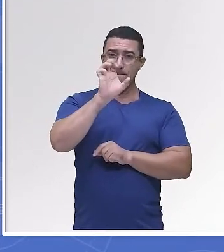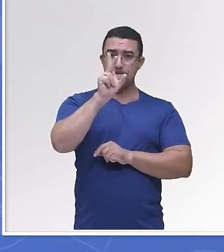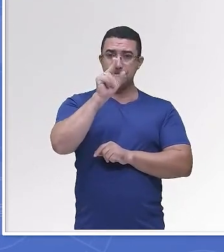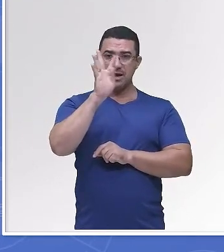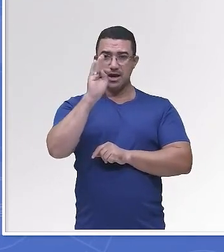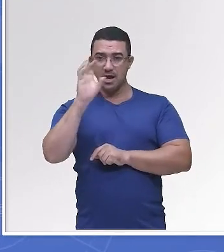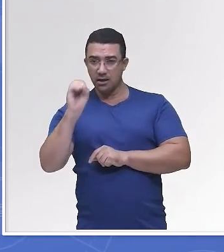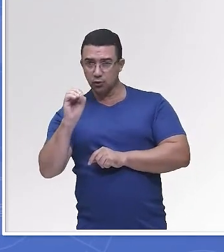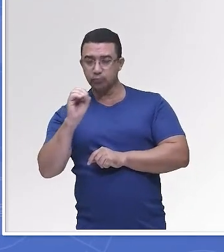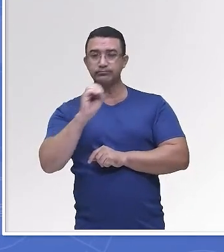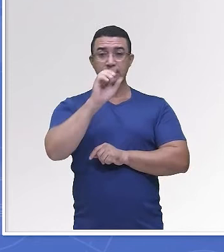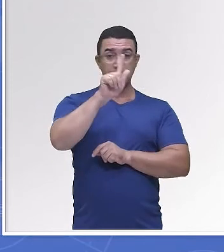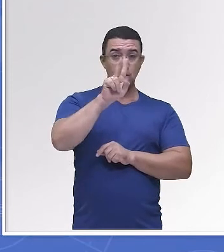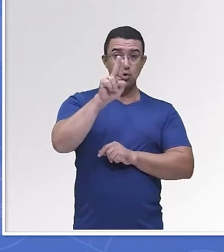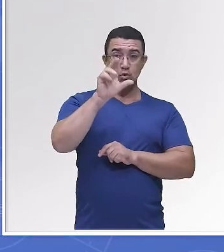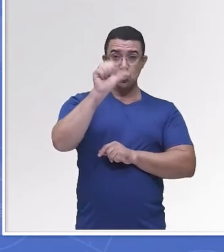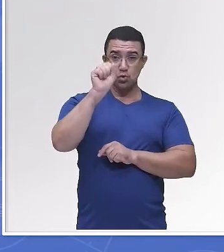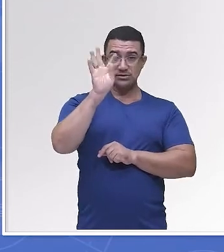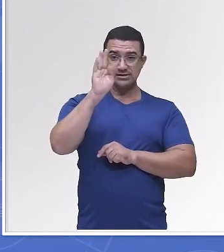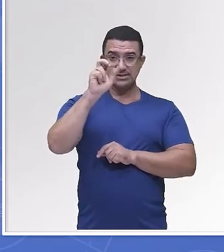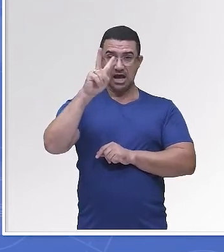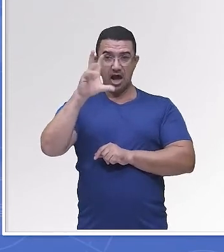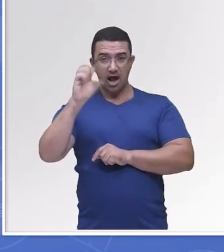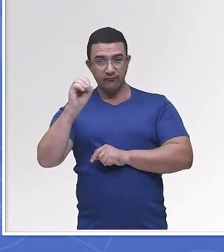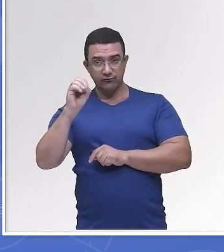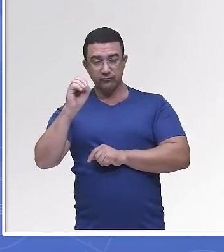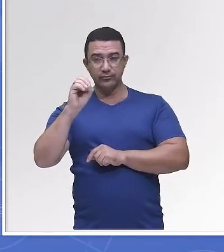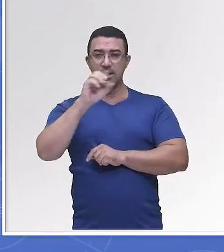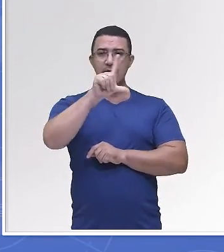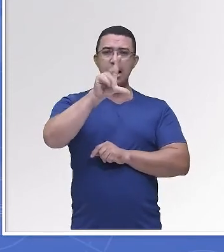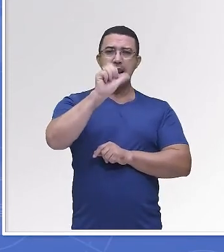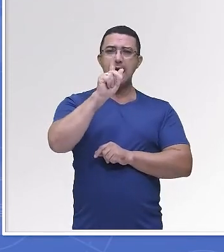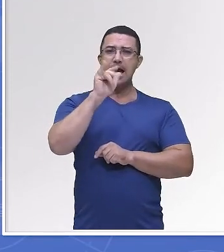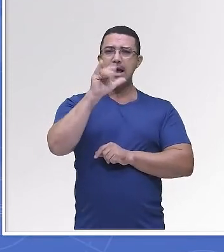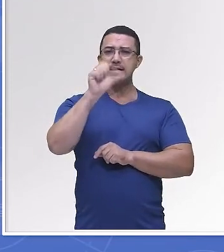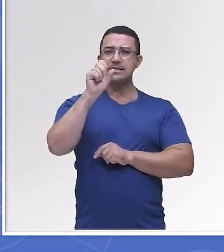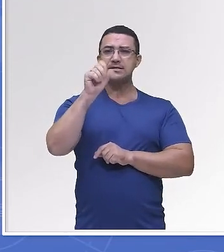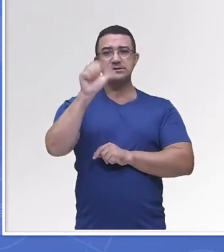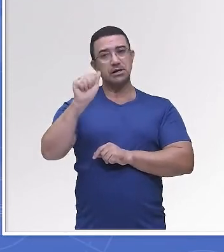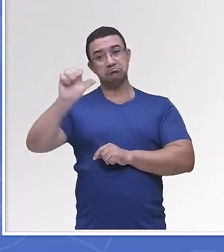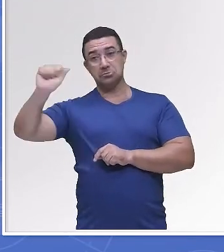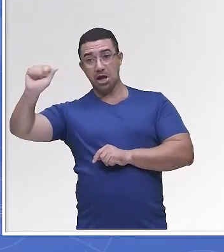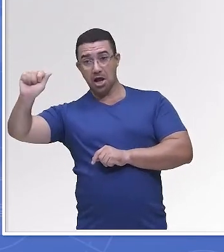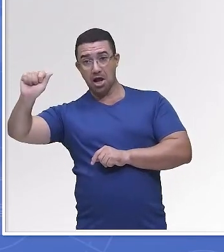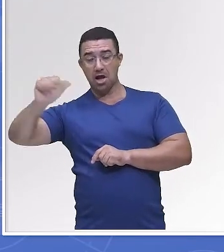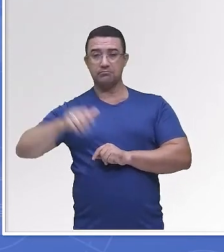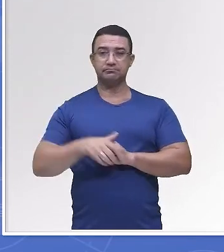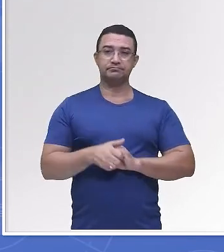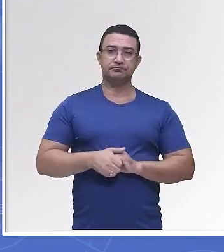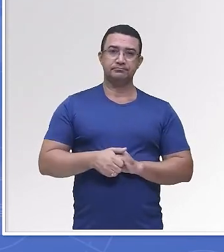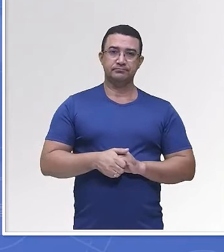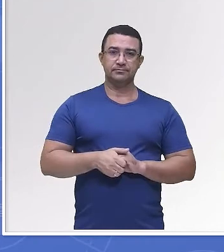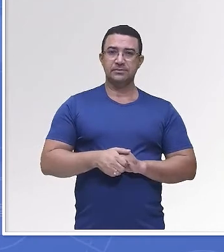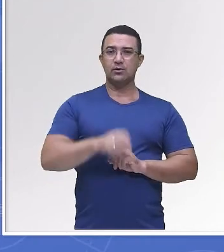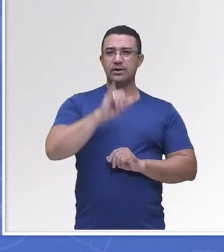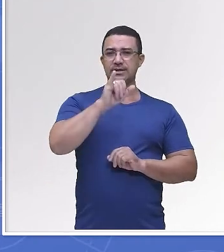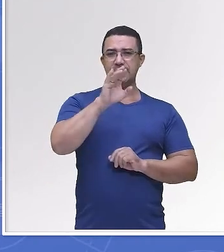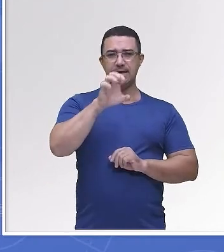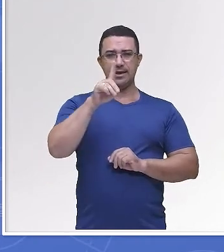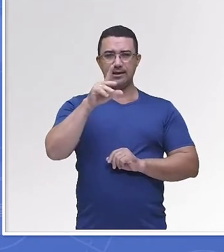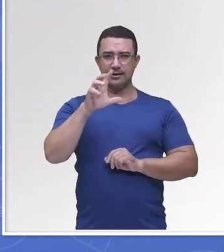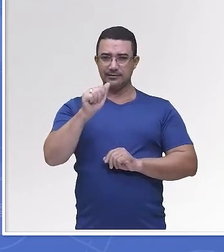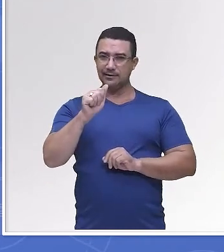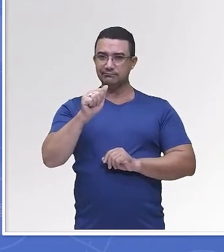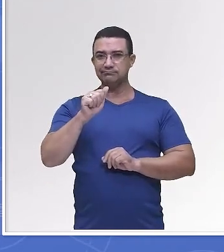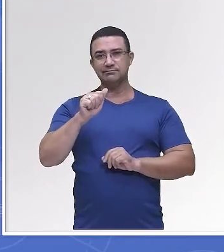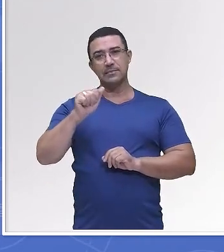temos aqui uma letra A, que foi da nossa aluna Larissa, Flávio está participando conosco, Ieda também respondendo a alternativa